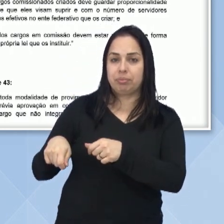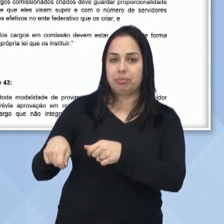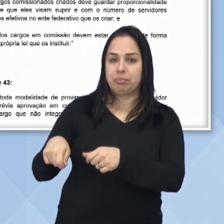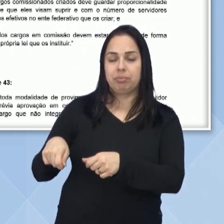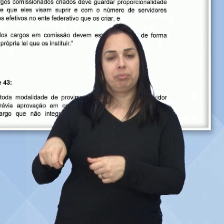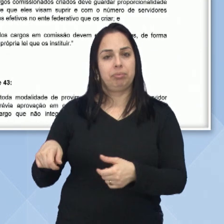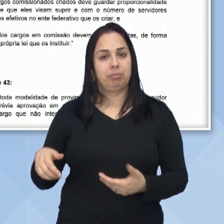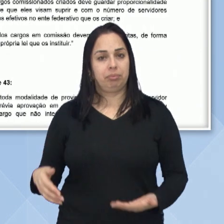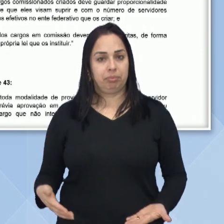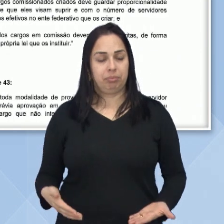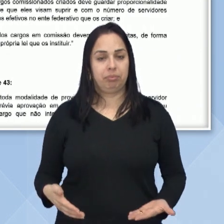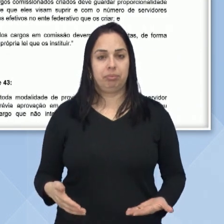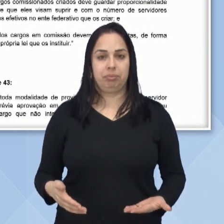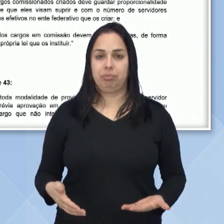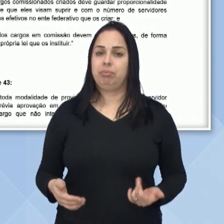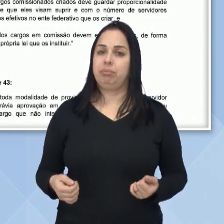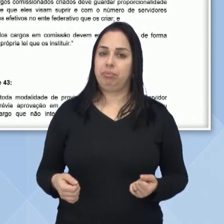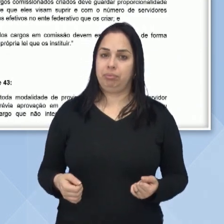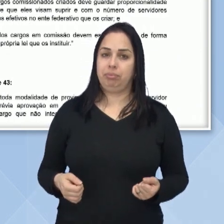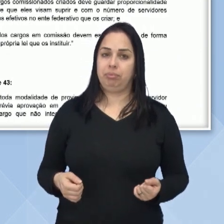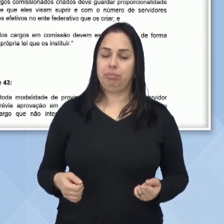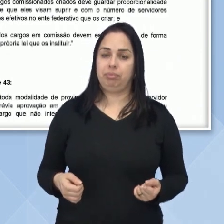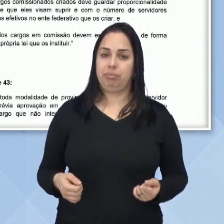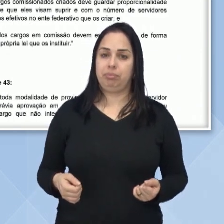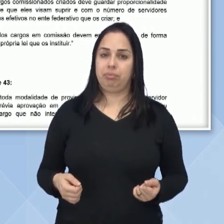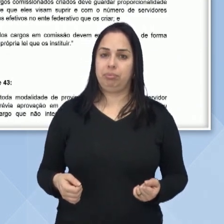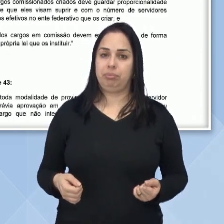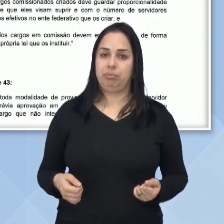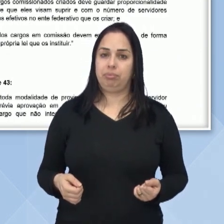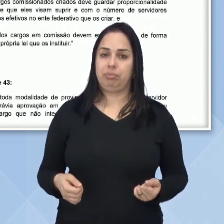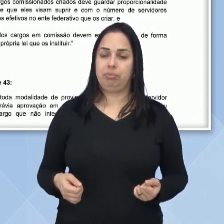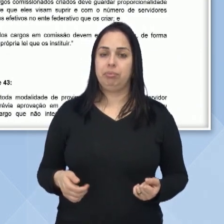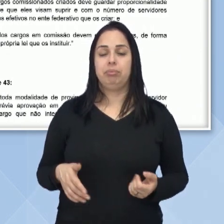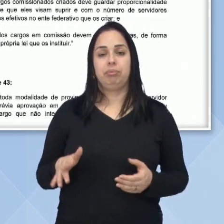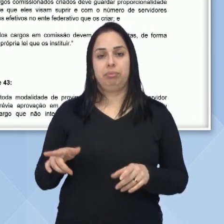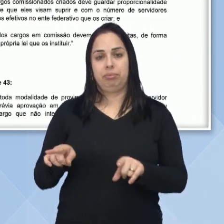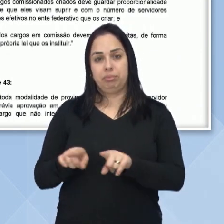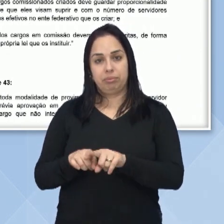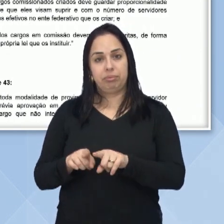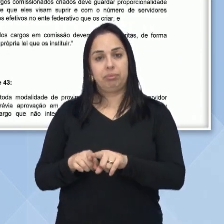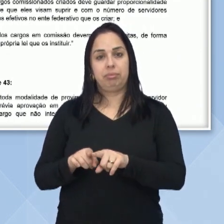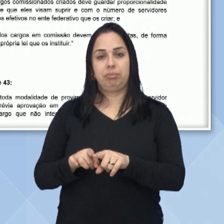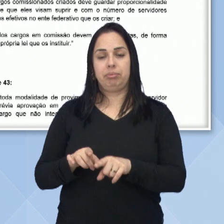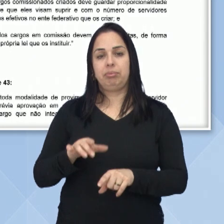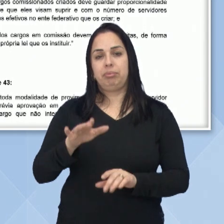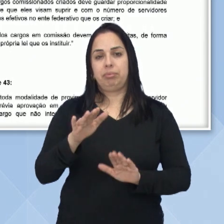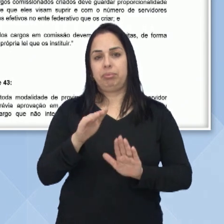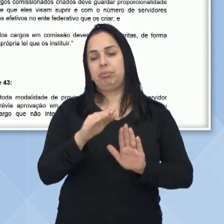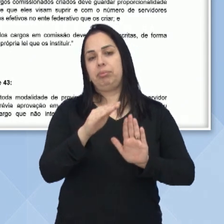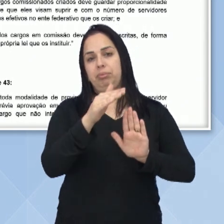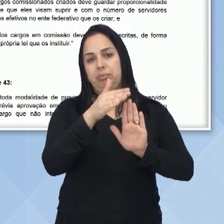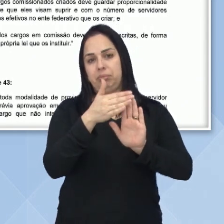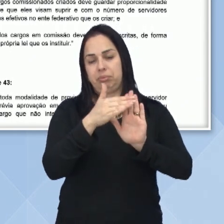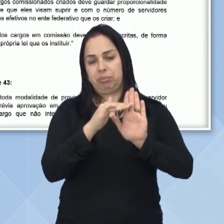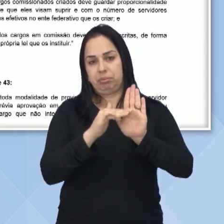genéricos, conforme expressa a disposição da súmula